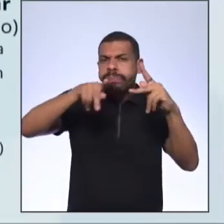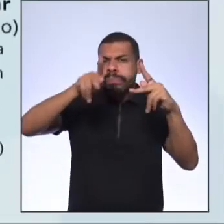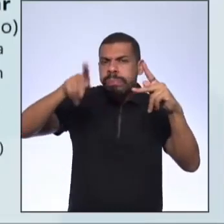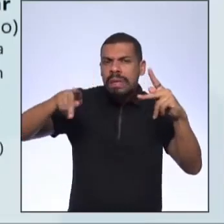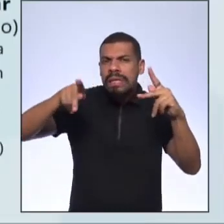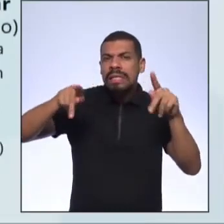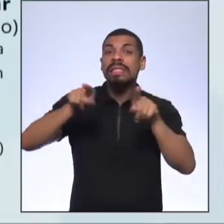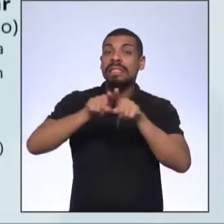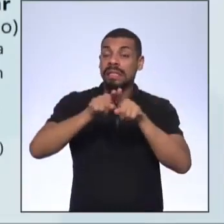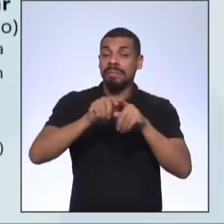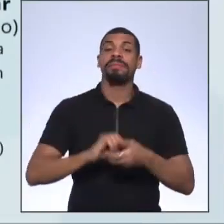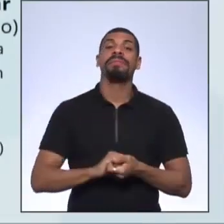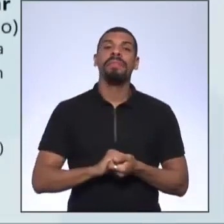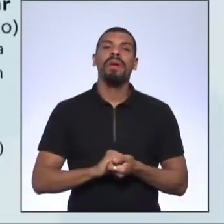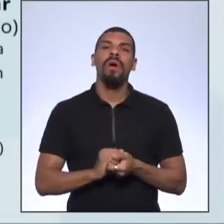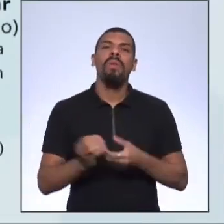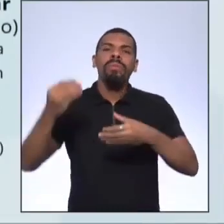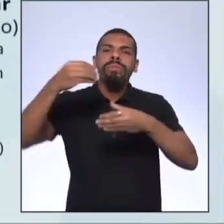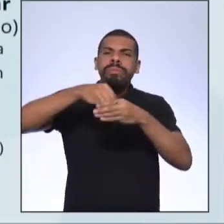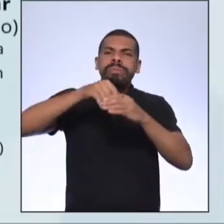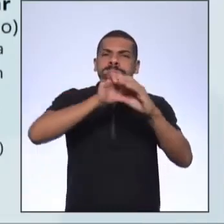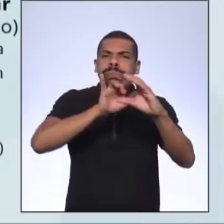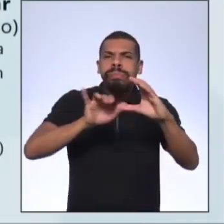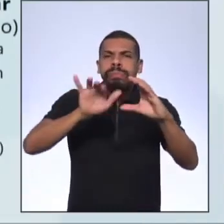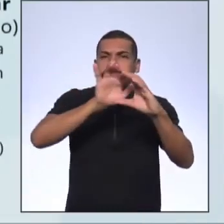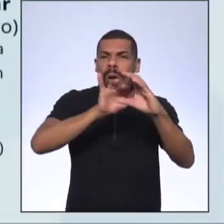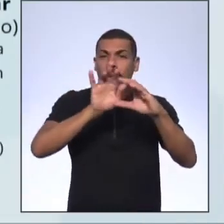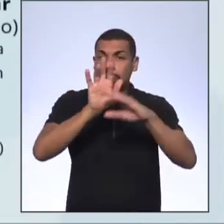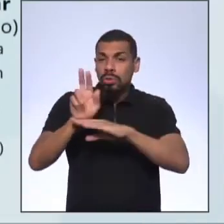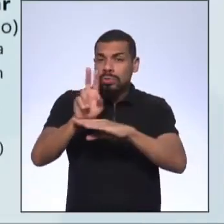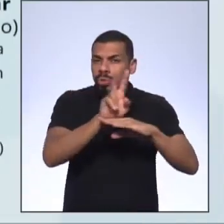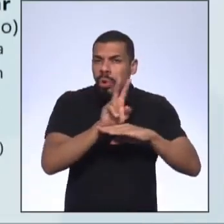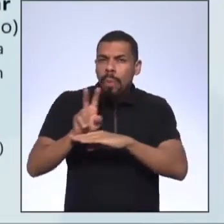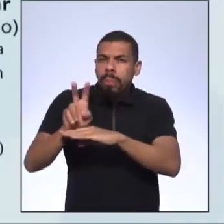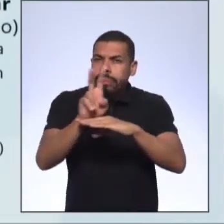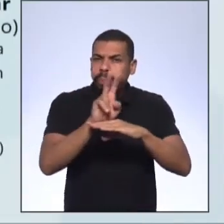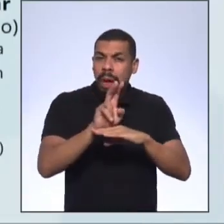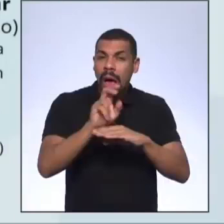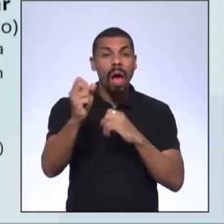permeabilidade seletiva também, conferindo proteção.